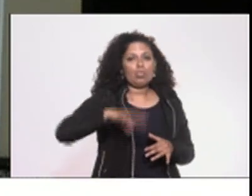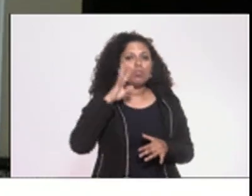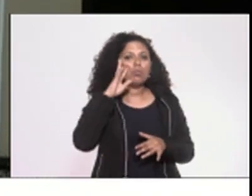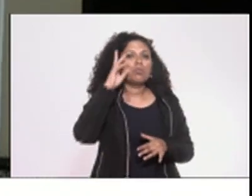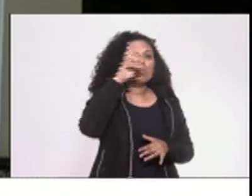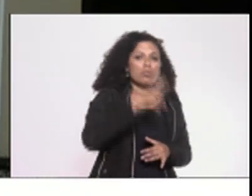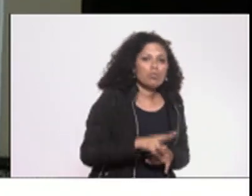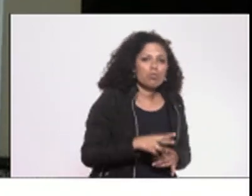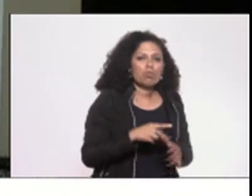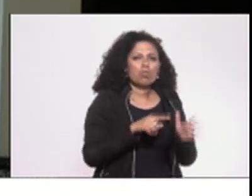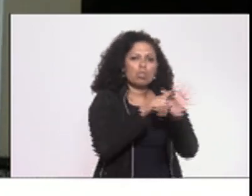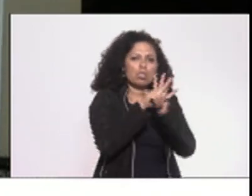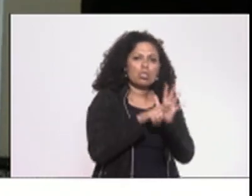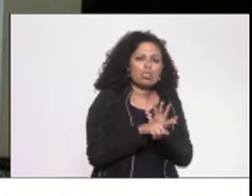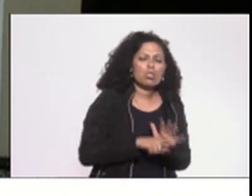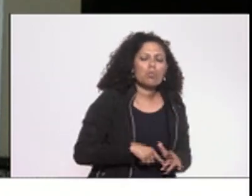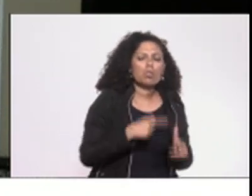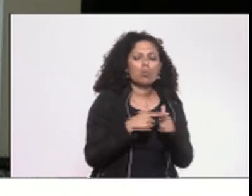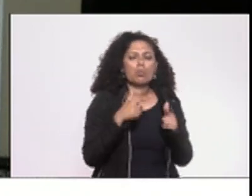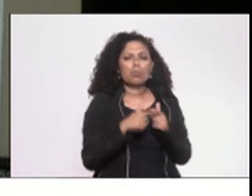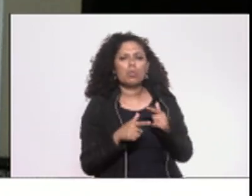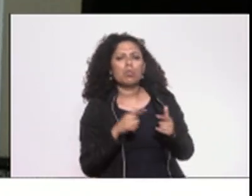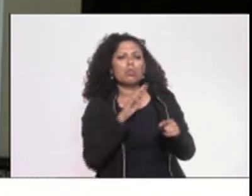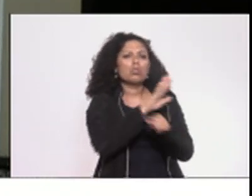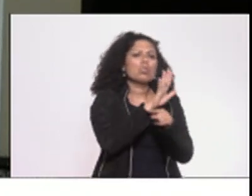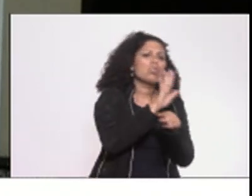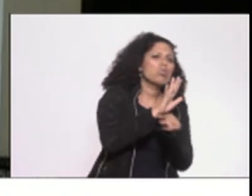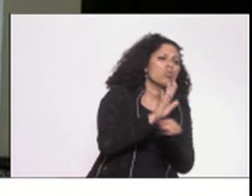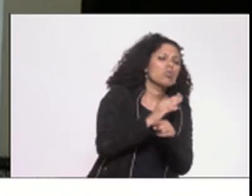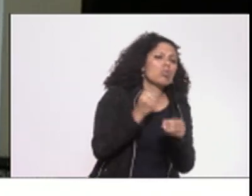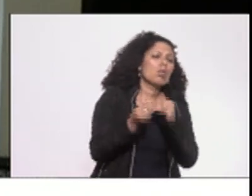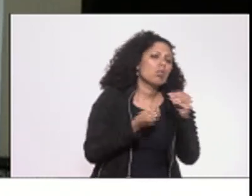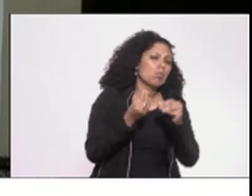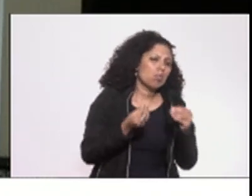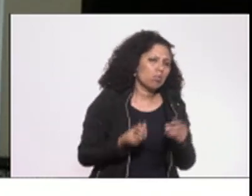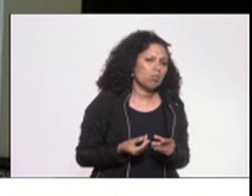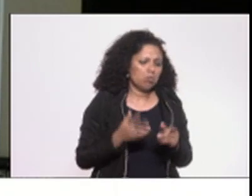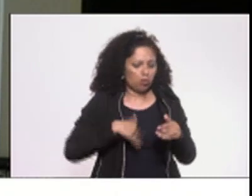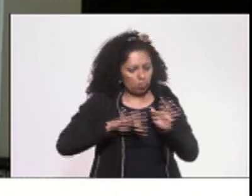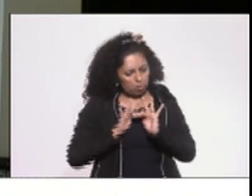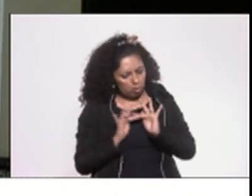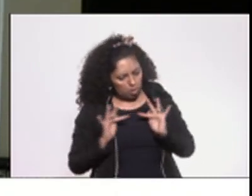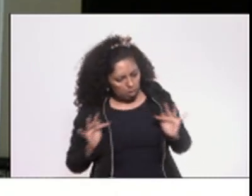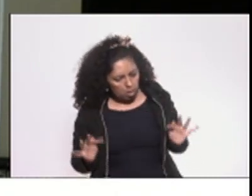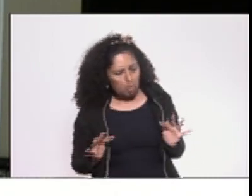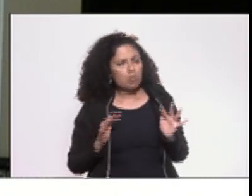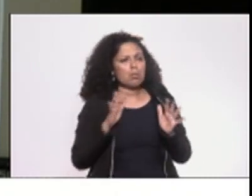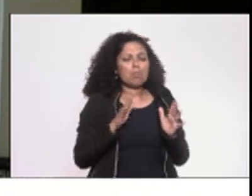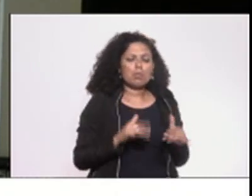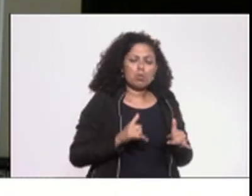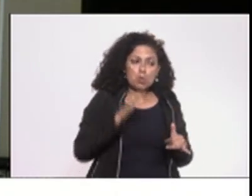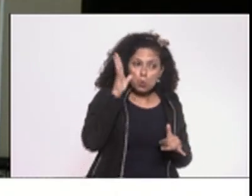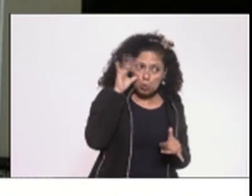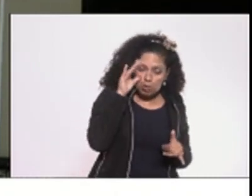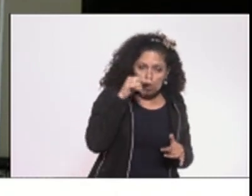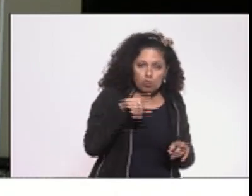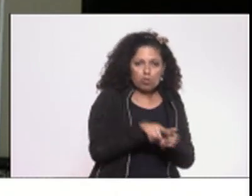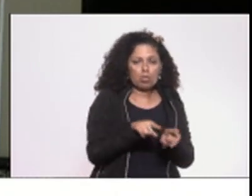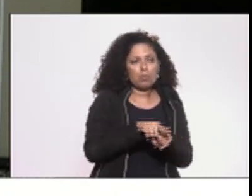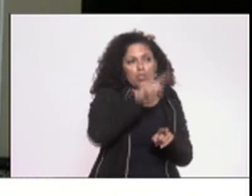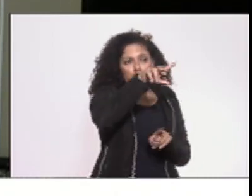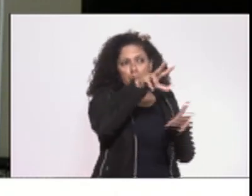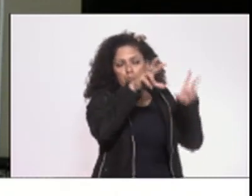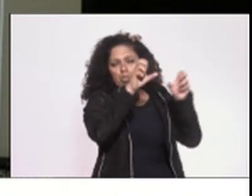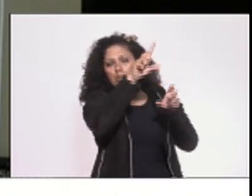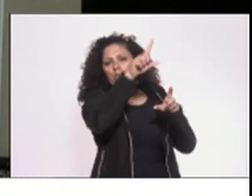lá para avaliar o que estava acontecendo e para tentar ajudar como uma startup, com muita humildade, mas também com muita ousadia. E o que acontece naquele